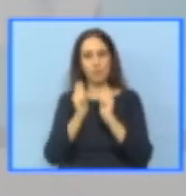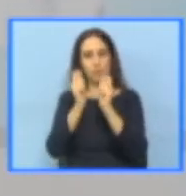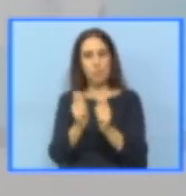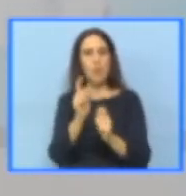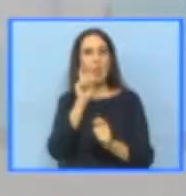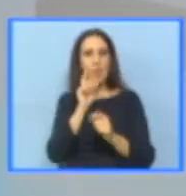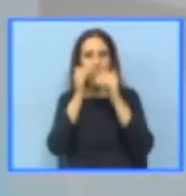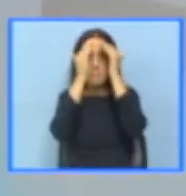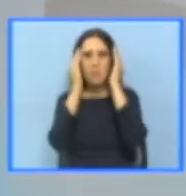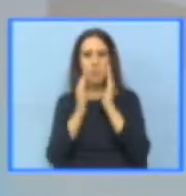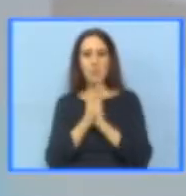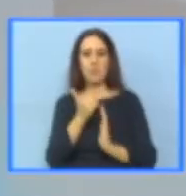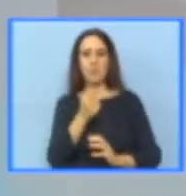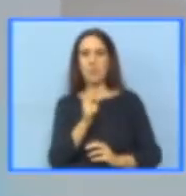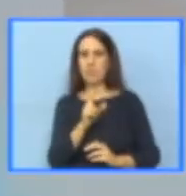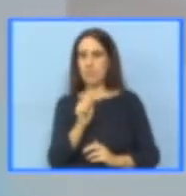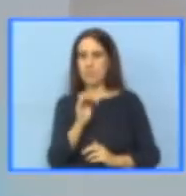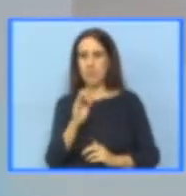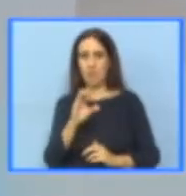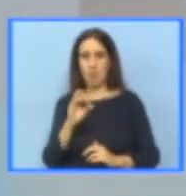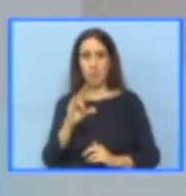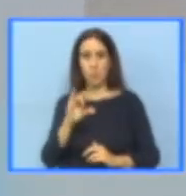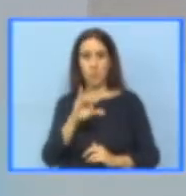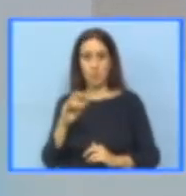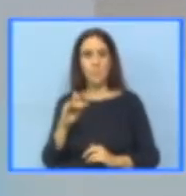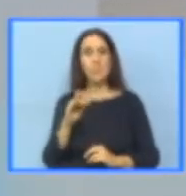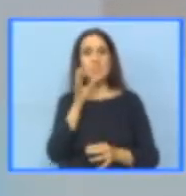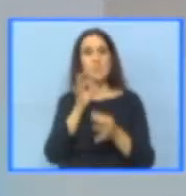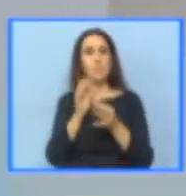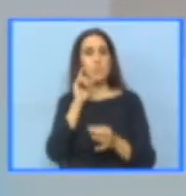de Calcutá, dia 5 de setembro. A ONU decidiu